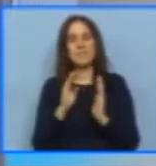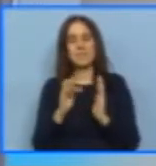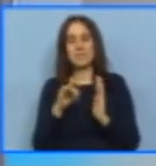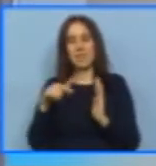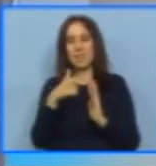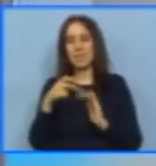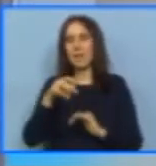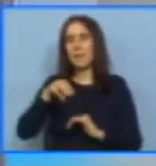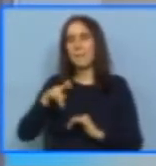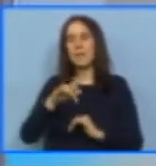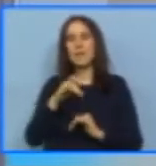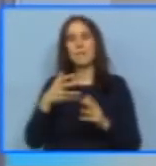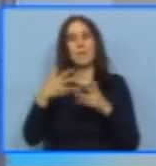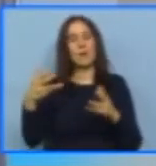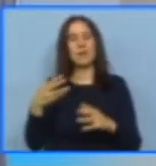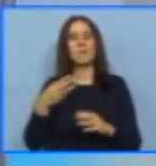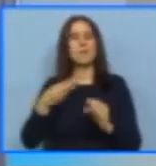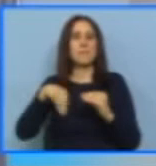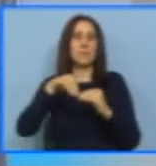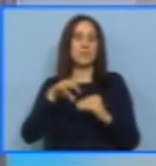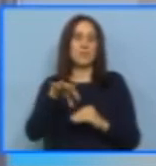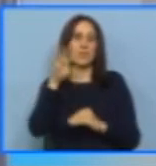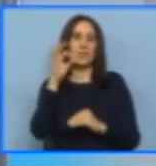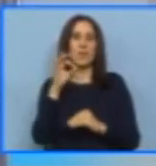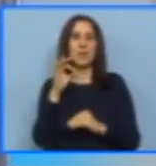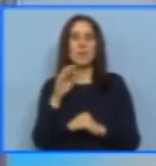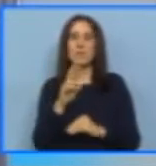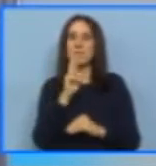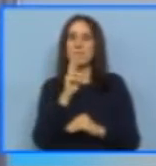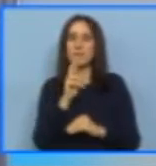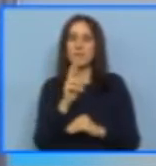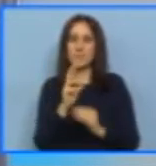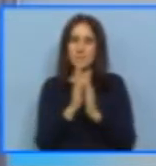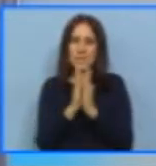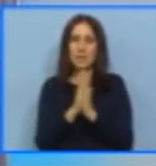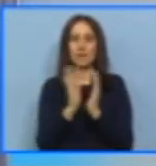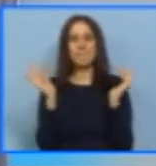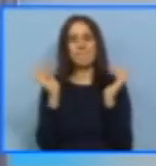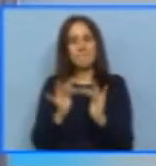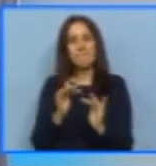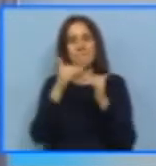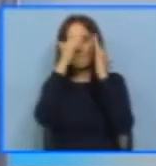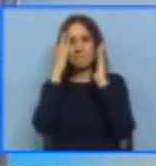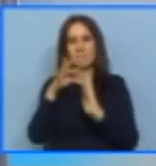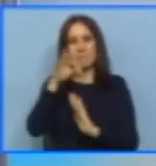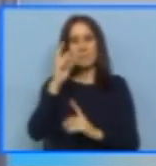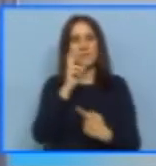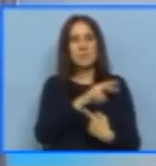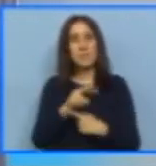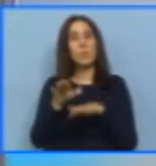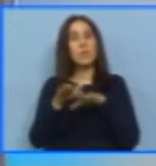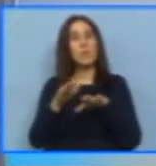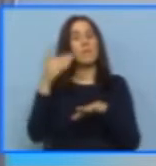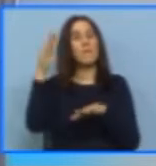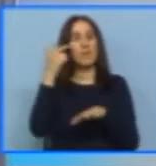quando escolhe claramente santuários marianos para visitar quando faz viagens fora de Itália e